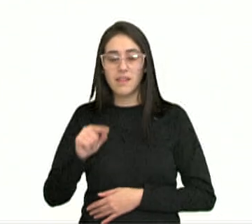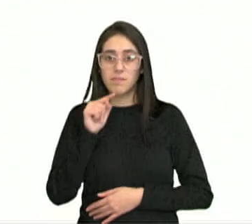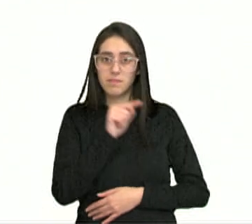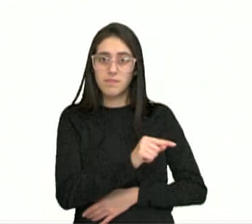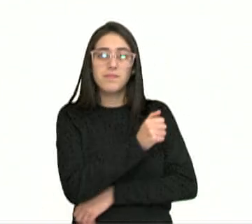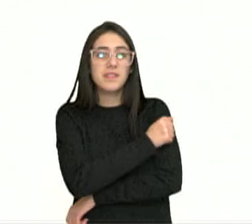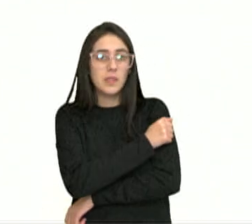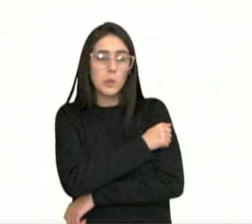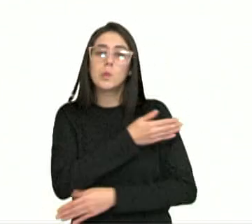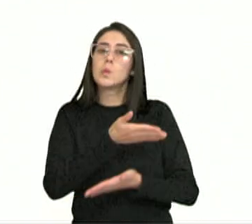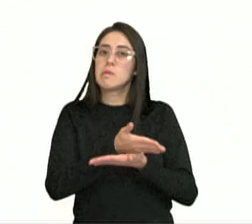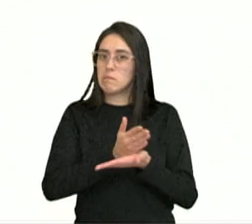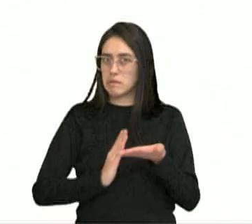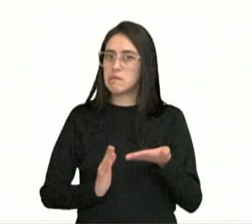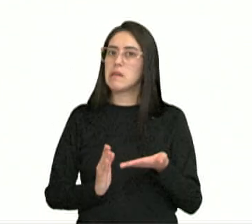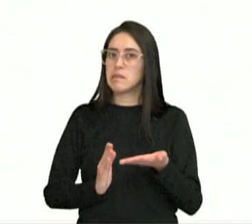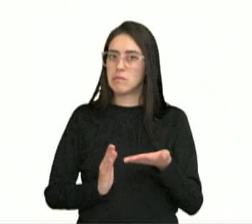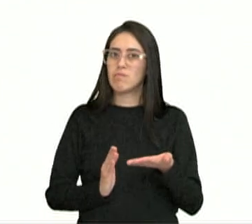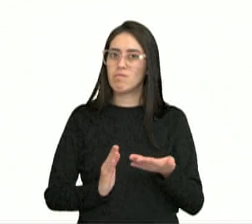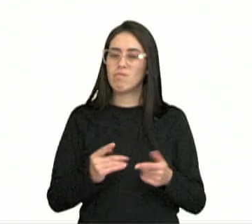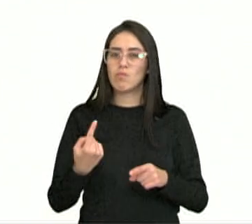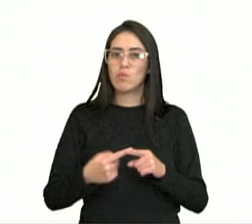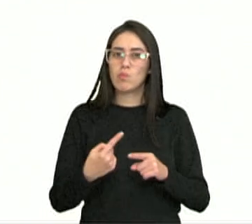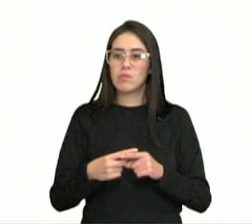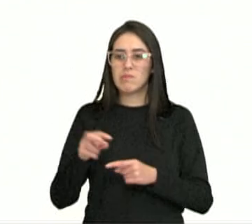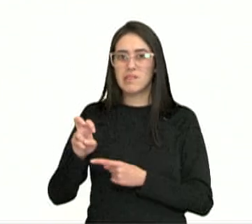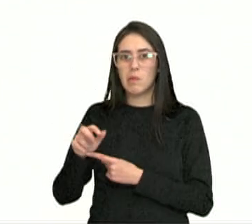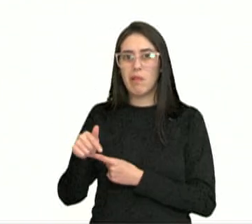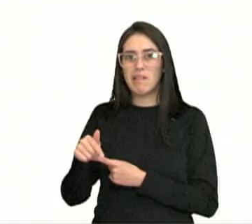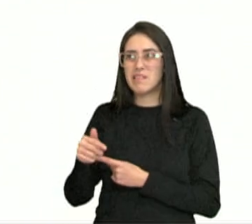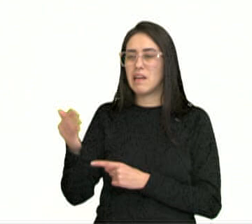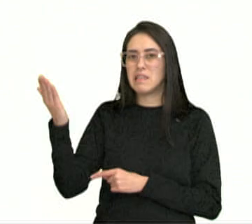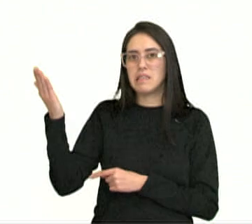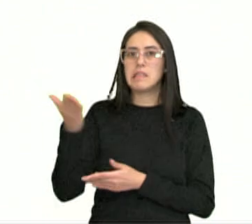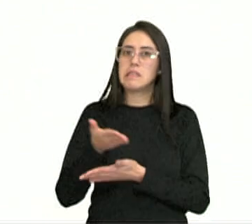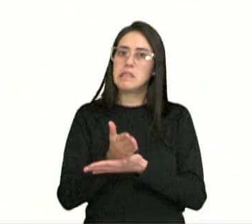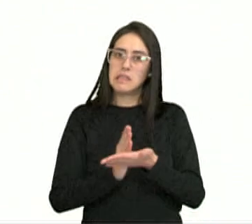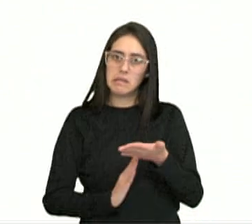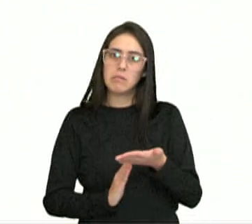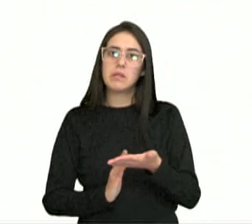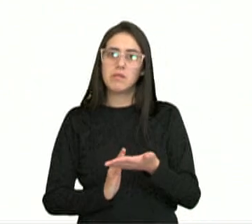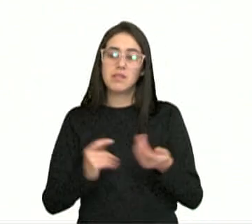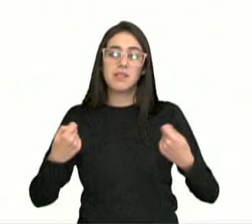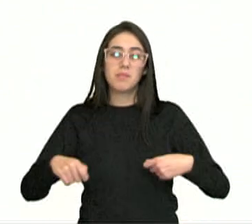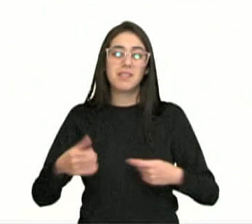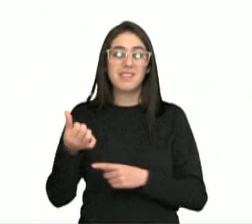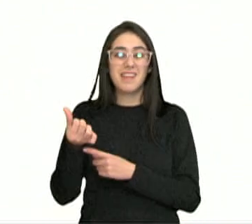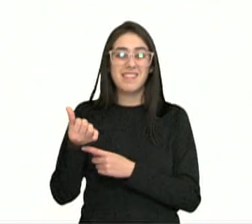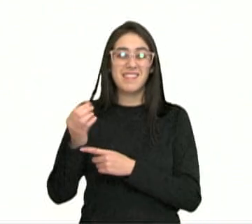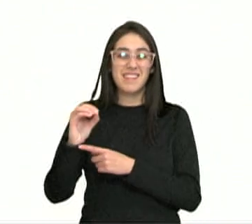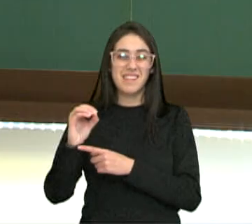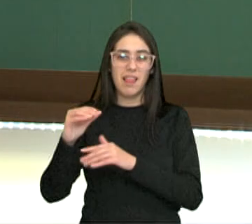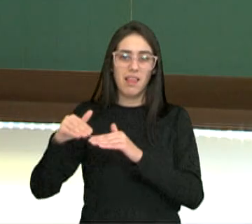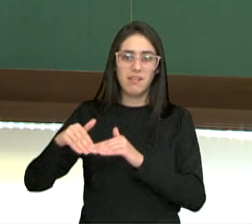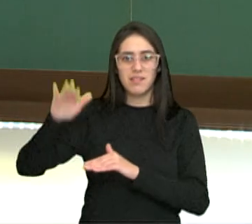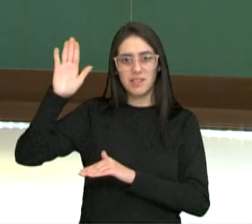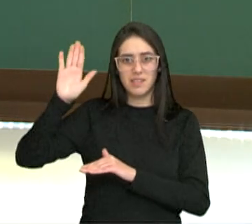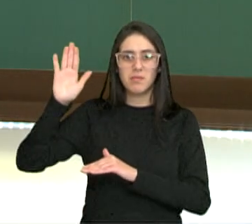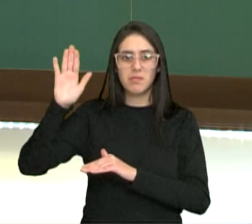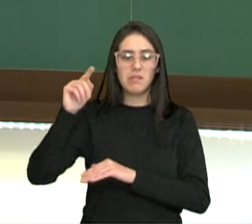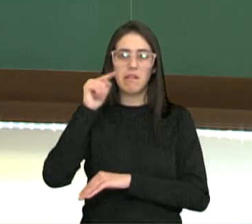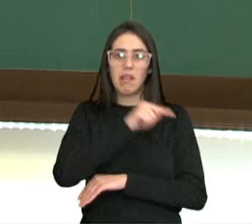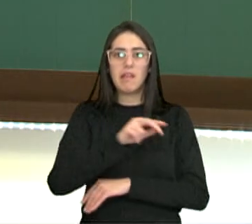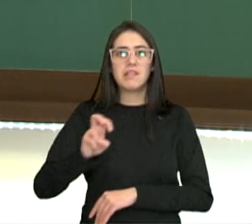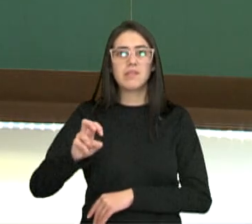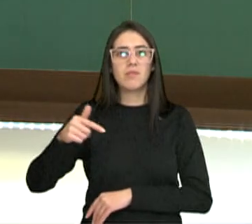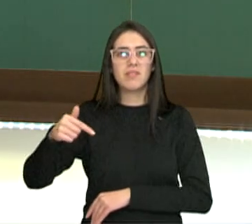estaria reprovado. Por quê? Porque a média que ele teria que atingir é a média 6. E nesse caso, ele